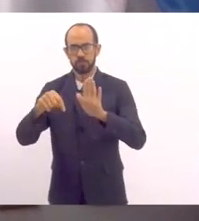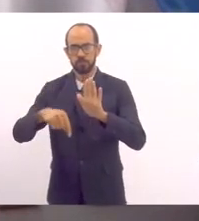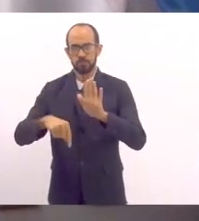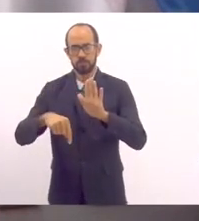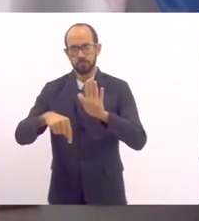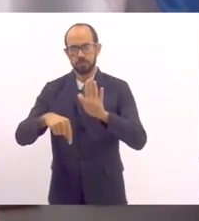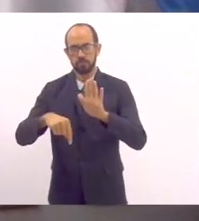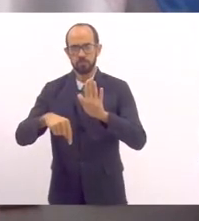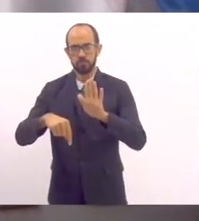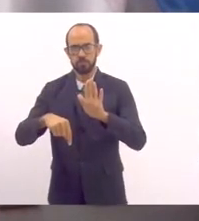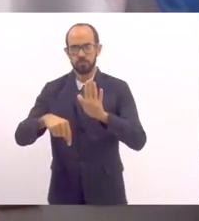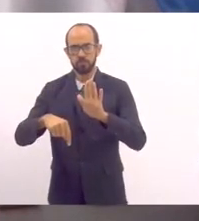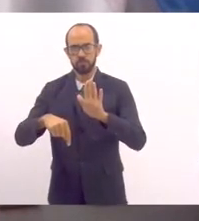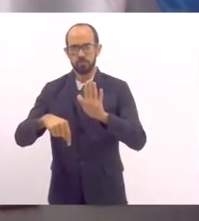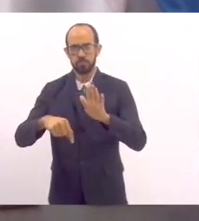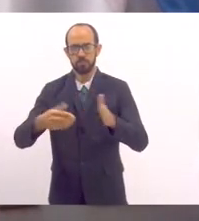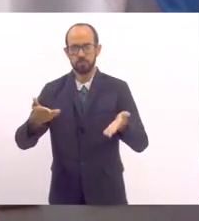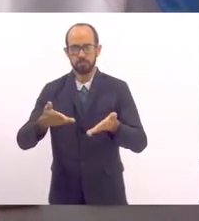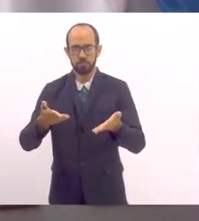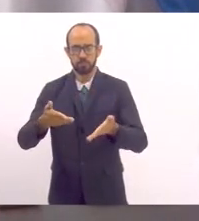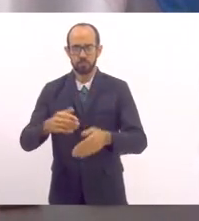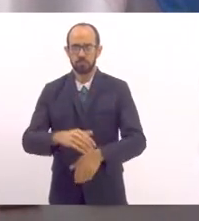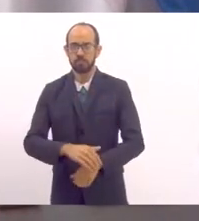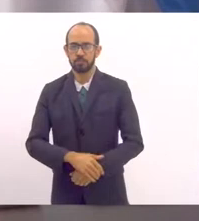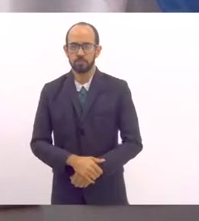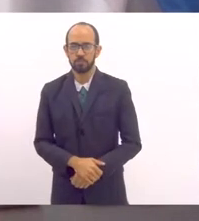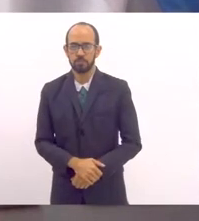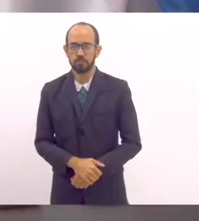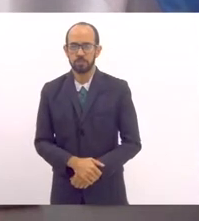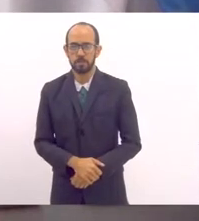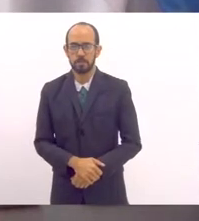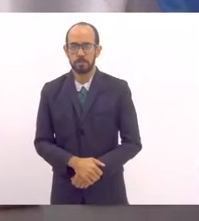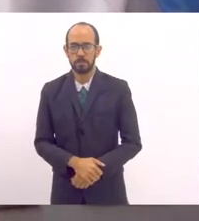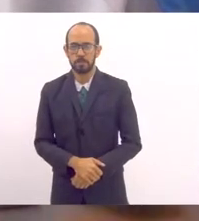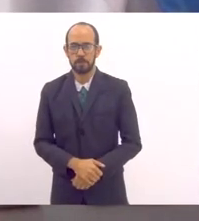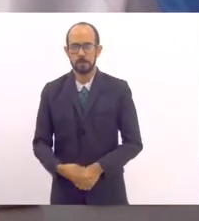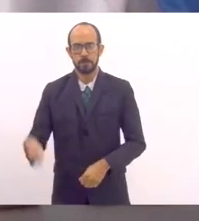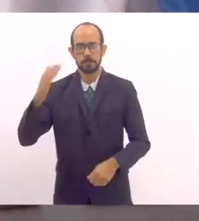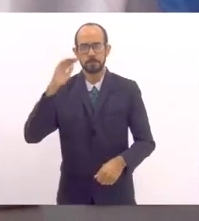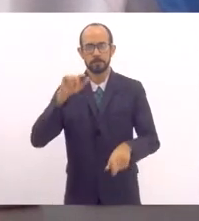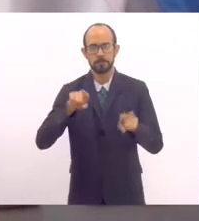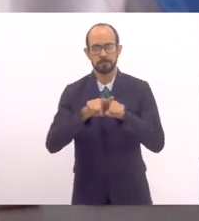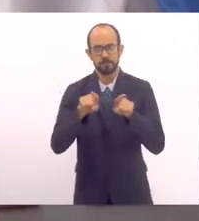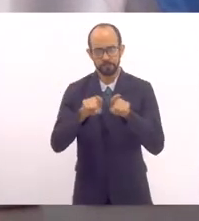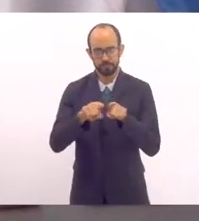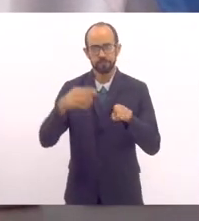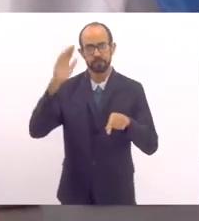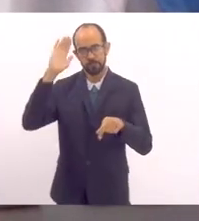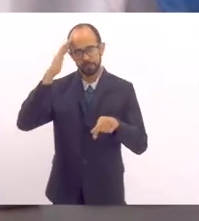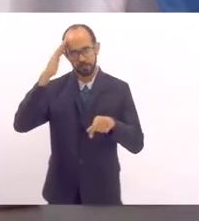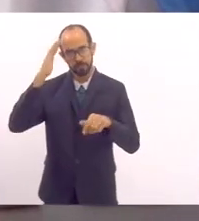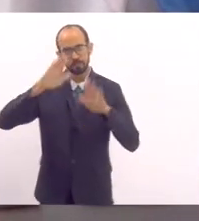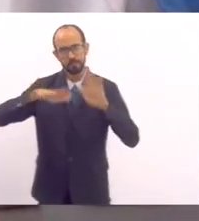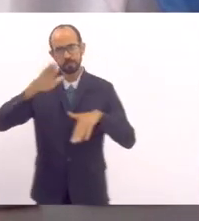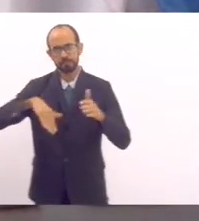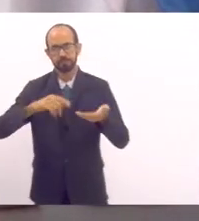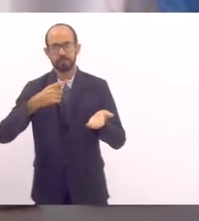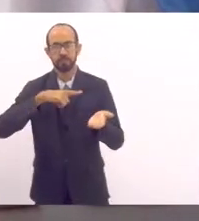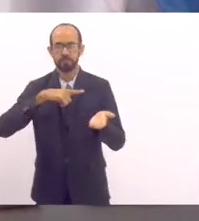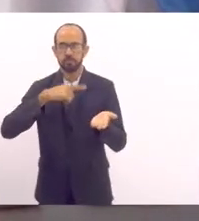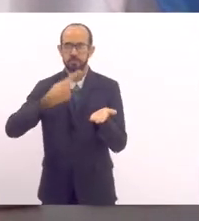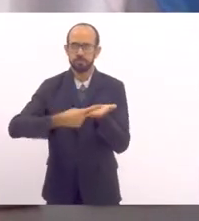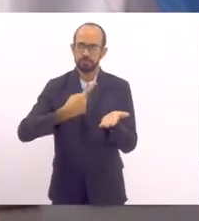representante para estar aqui no dia da audiência pública. Eu entendo que temos, às vezes, várias agendas